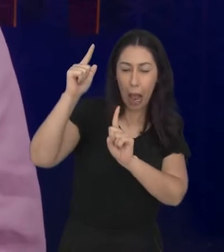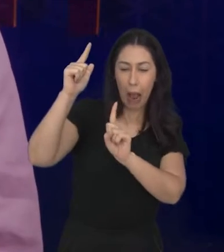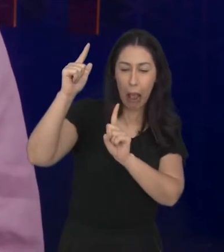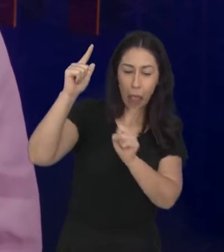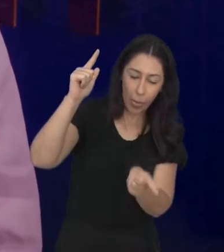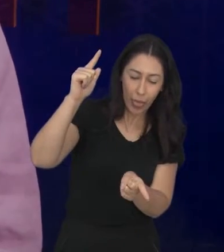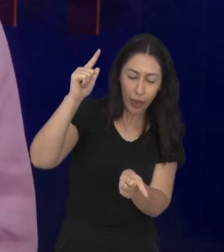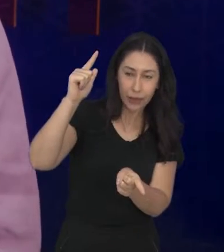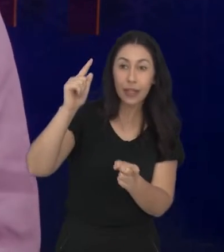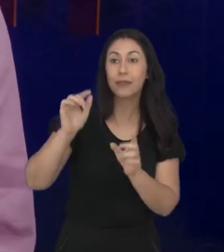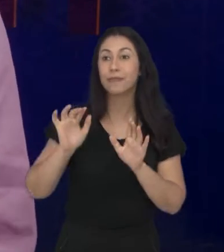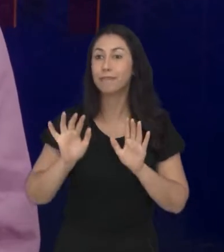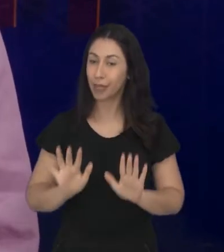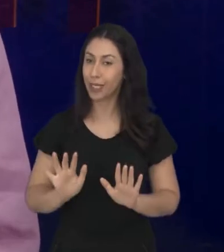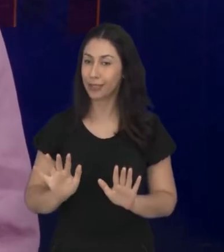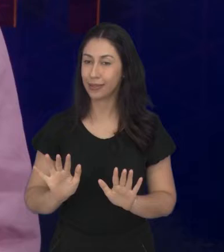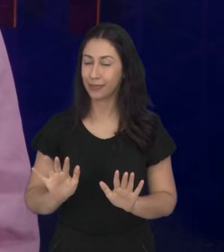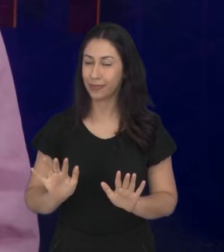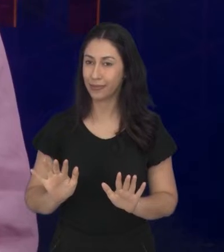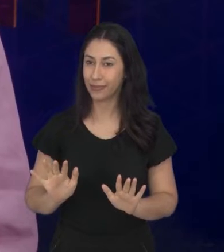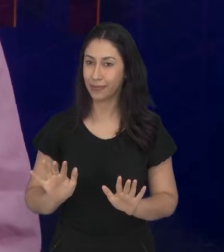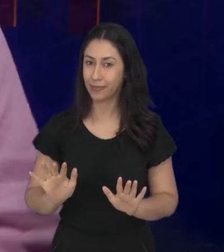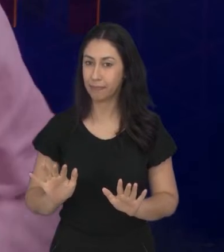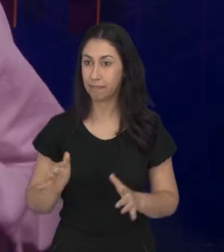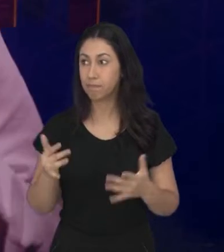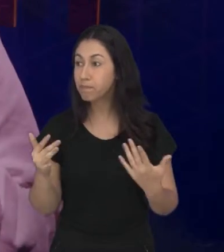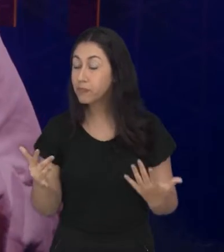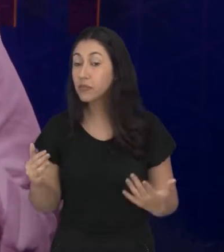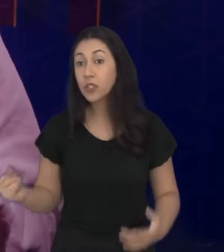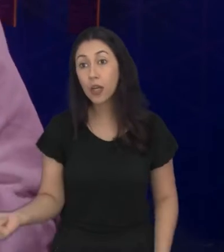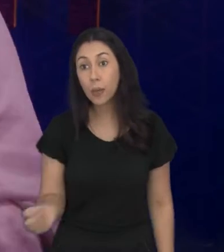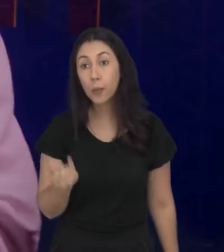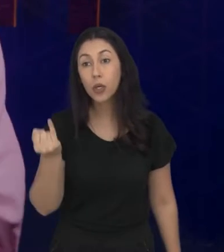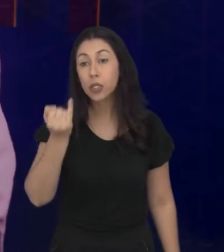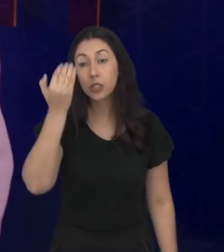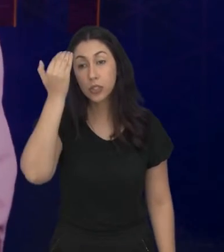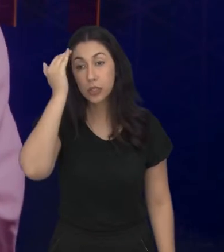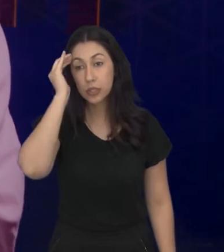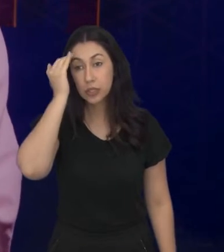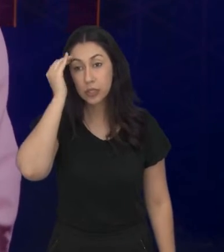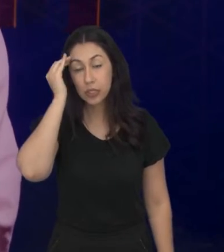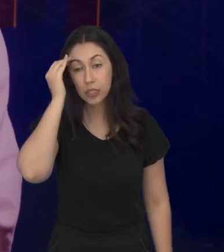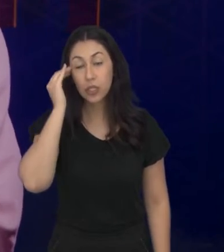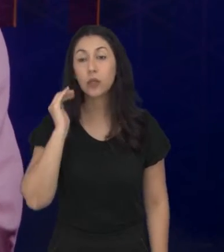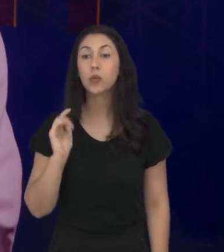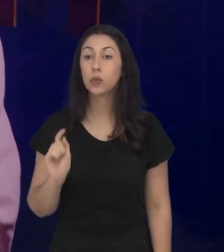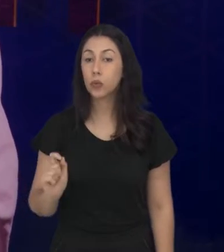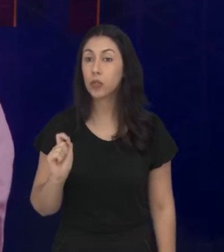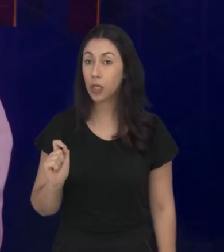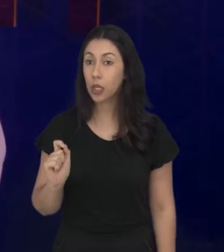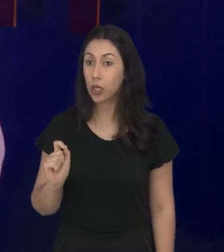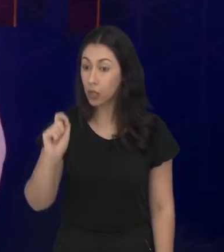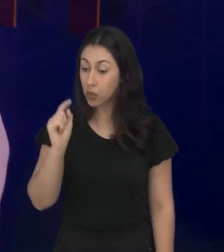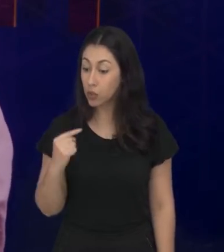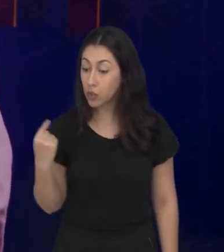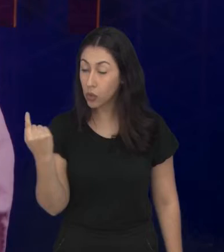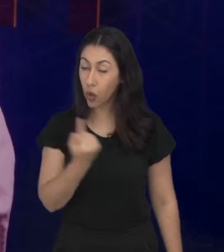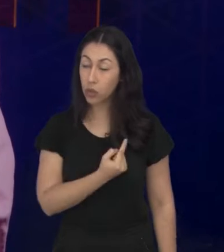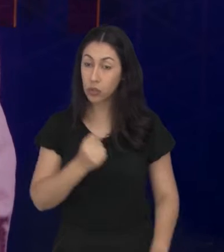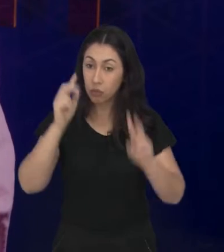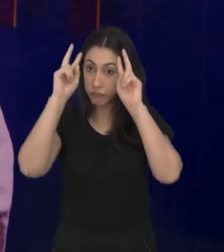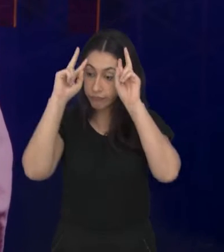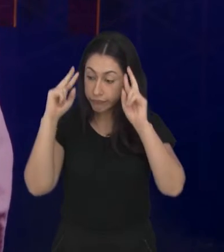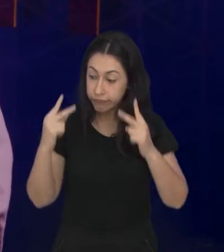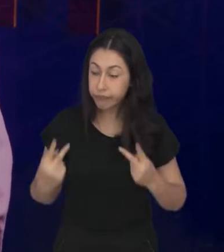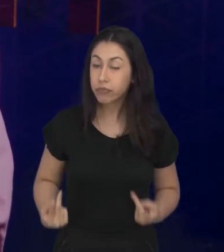né? Mas isso é importante a gente entender que em relação aos seres humanos,